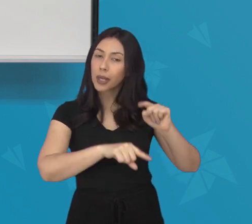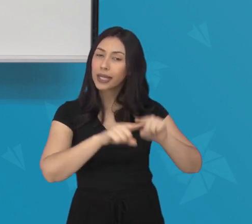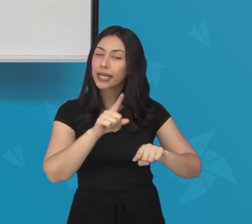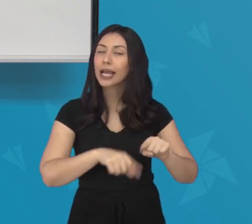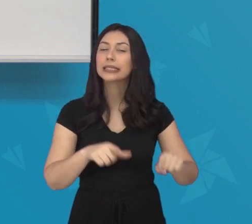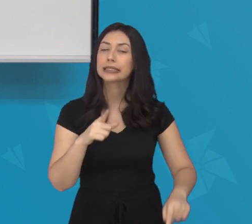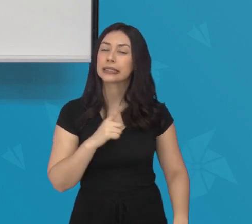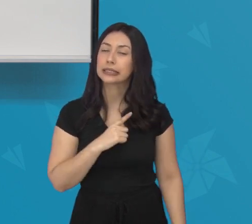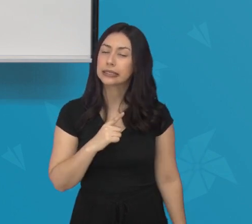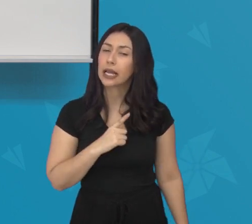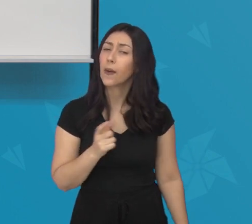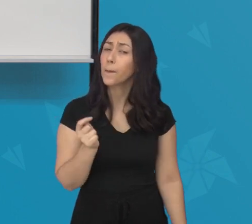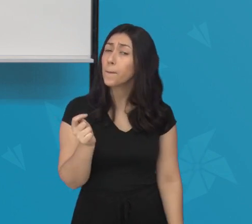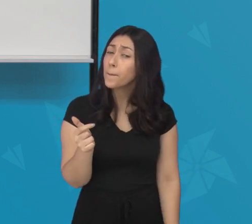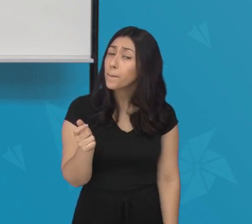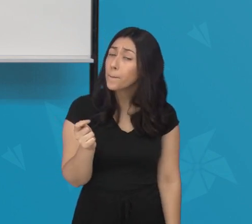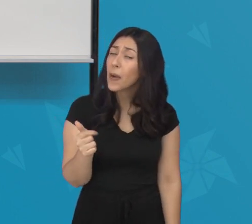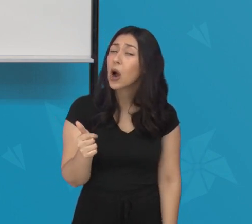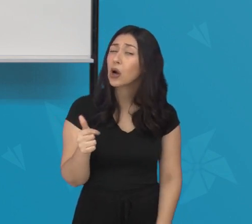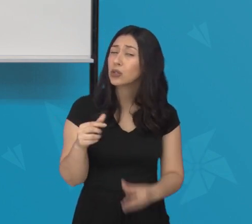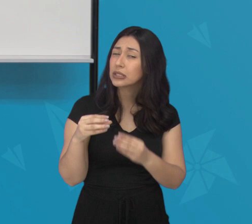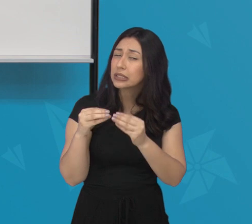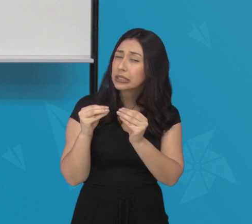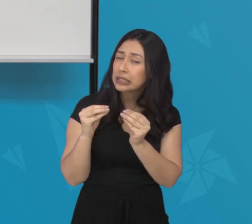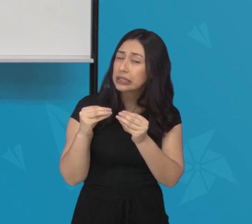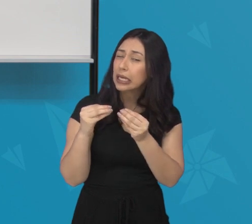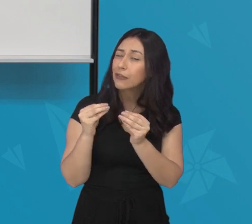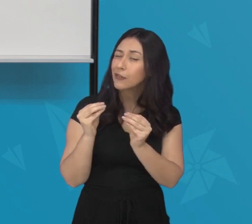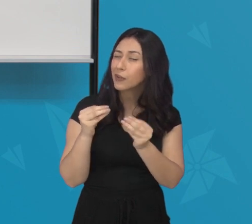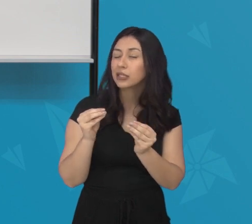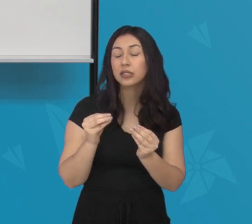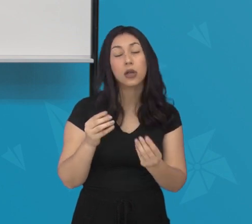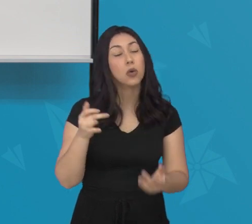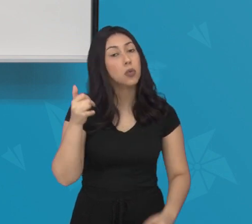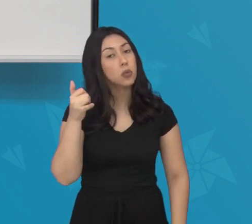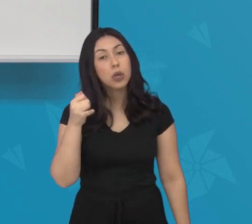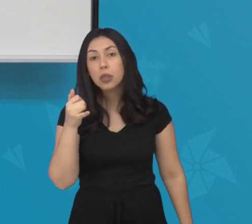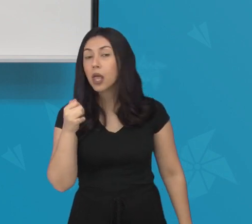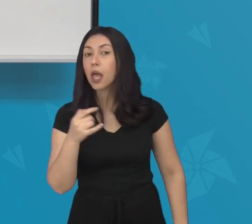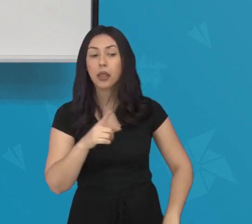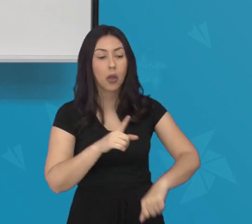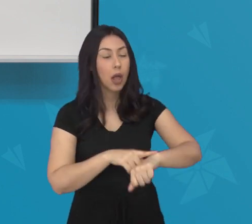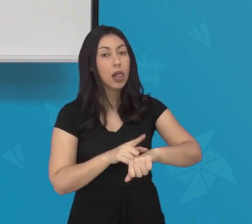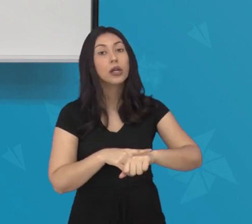um pouco de capacidade elástica. A caneta, o relógio, ele se